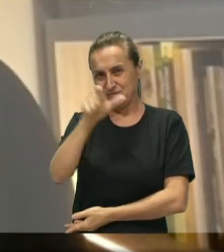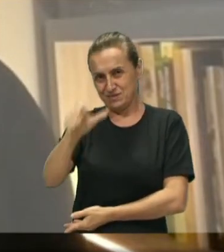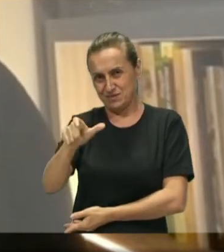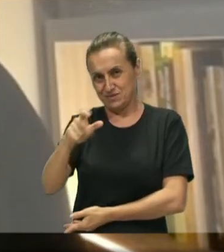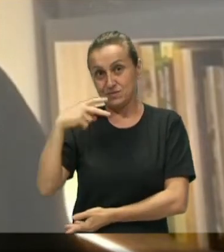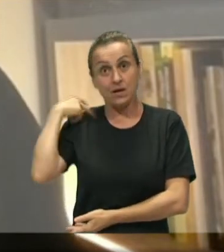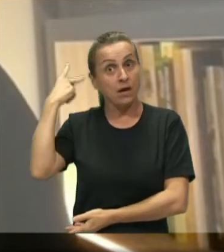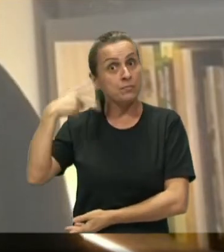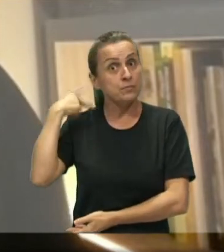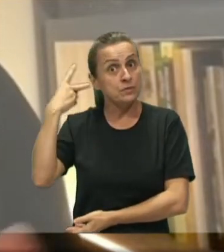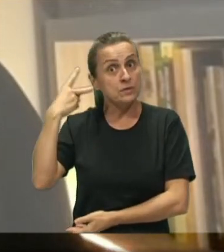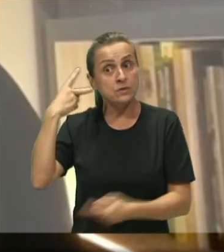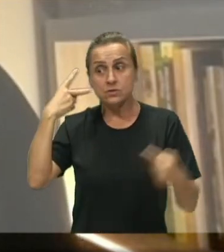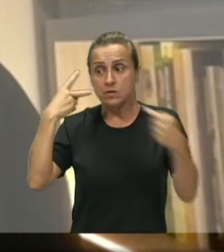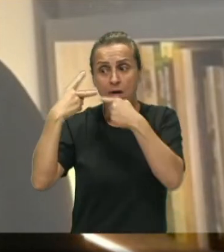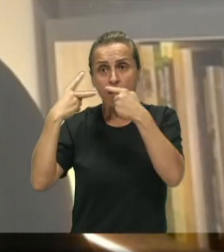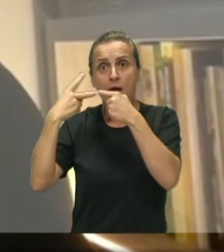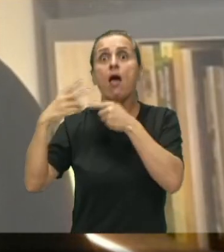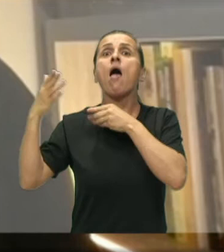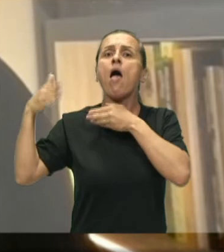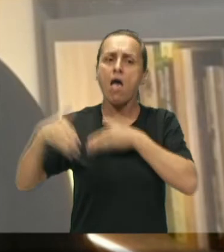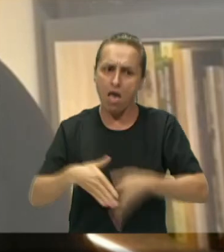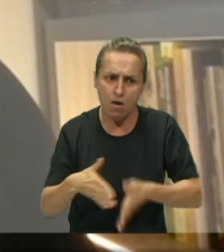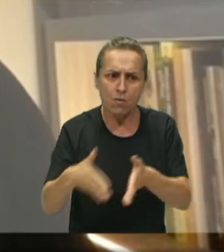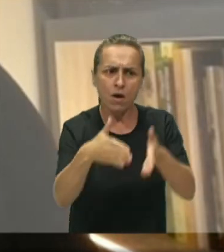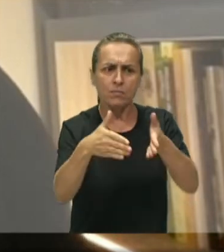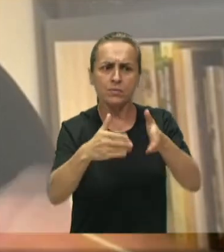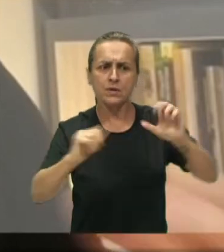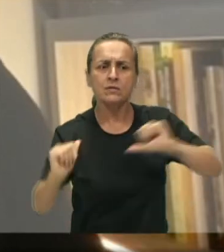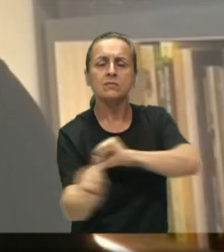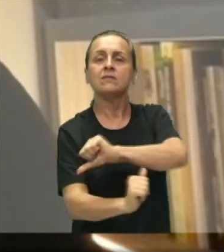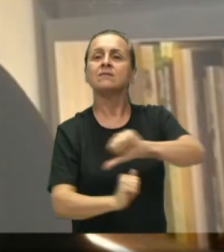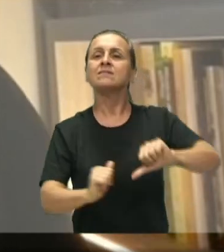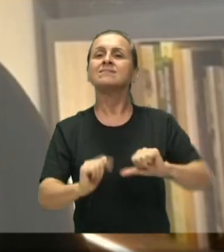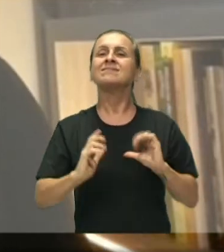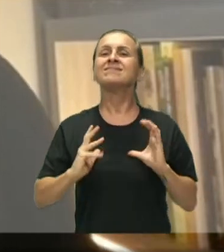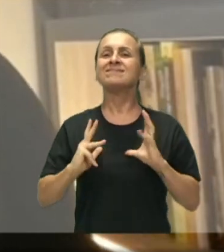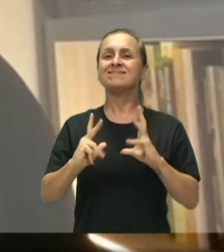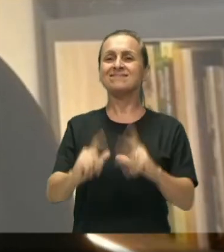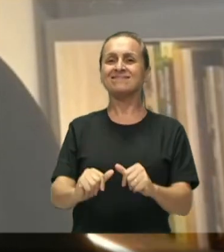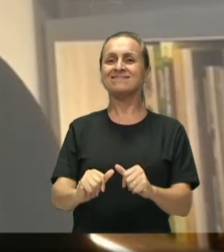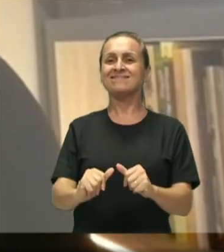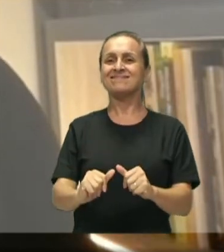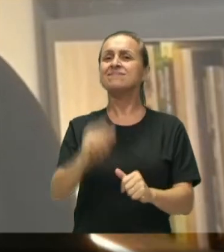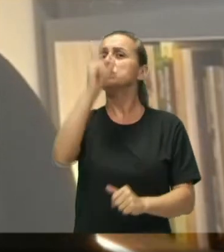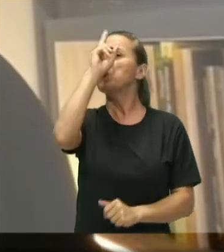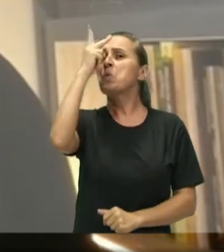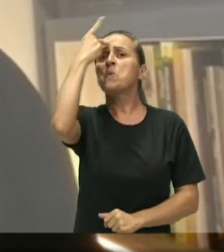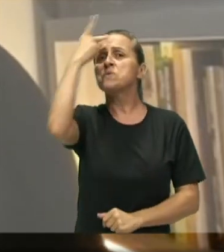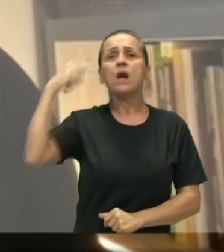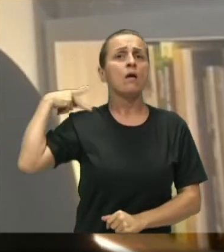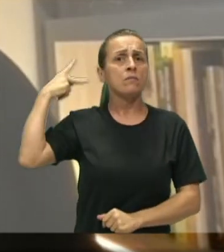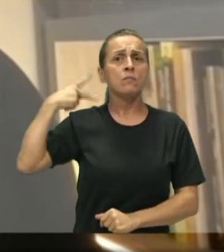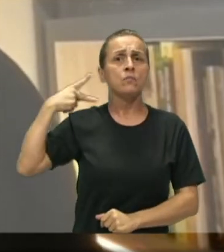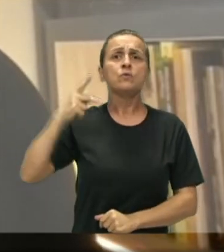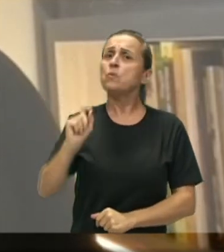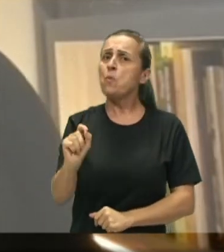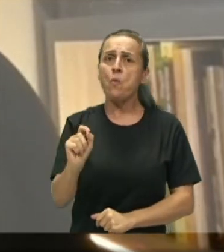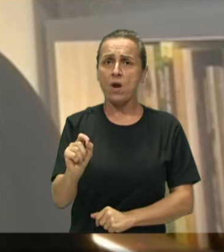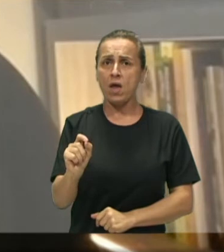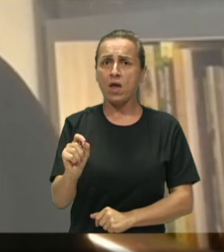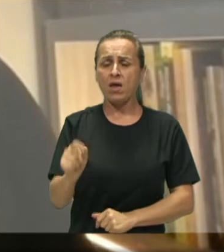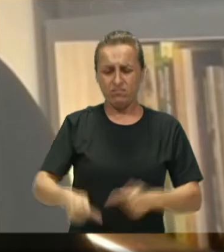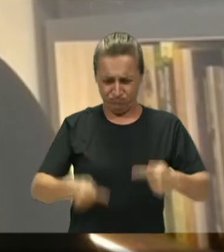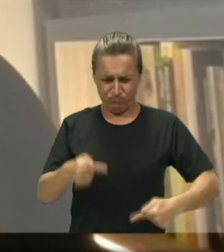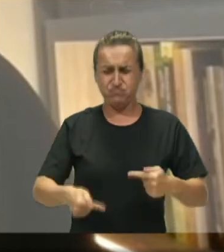o caminho para transformação de tudo ai eu digo que o contrário da política é a guerra e nós queremos um uma vida